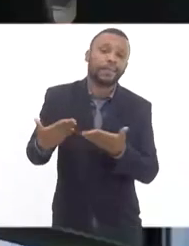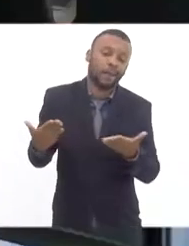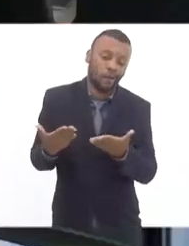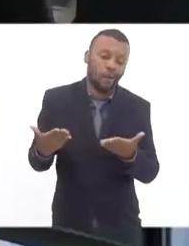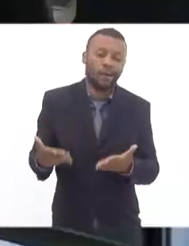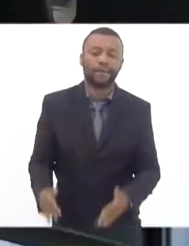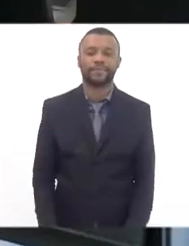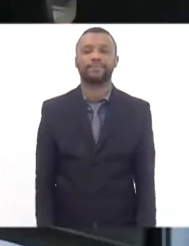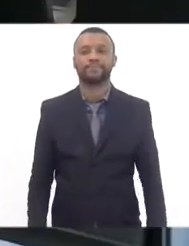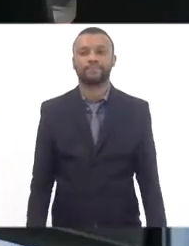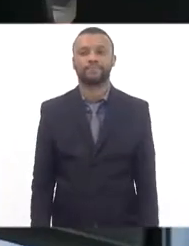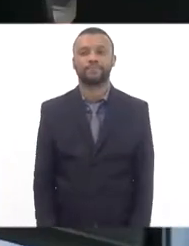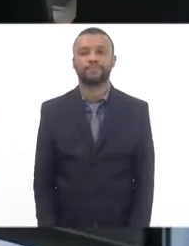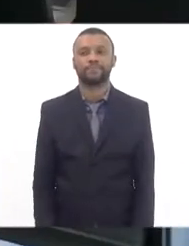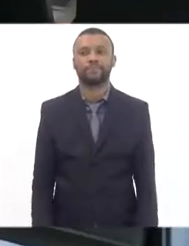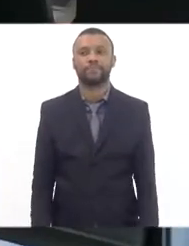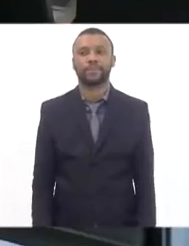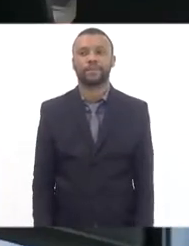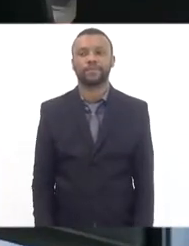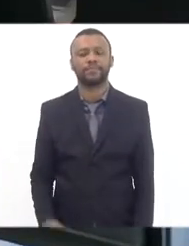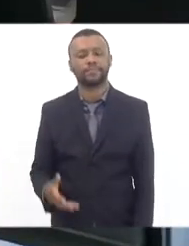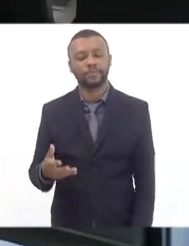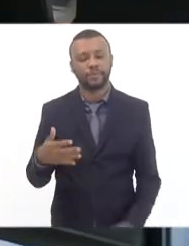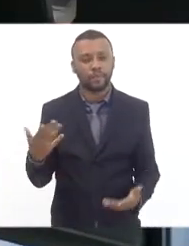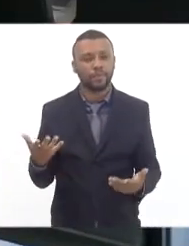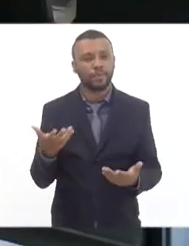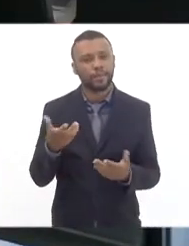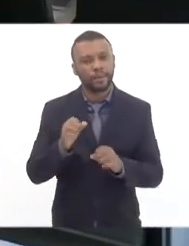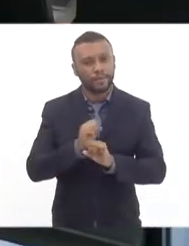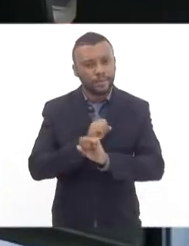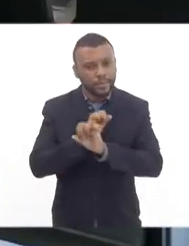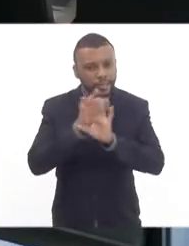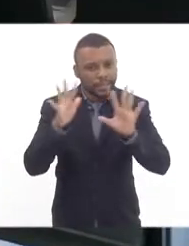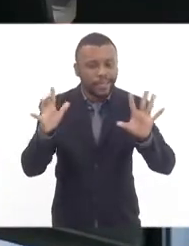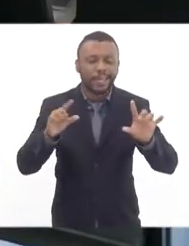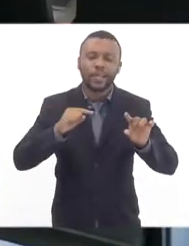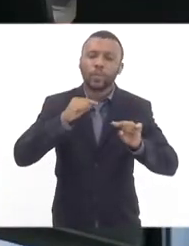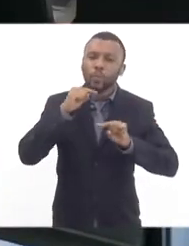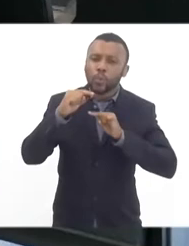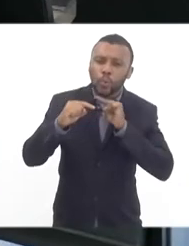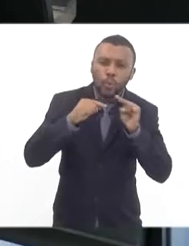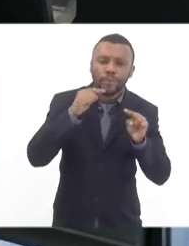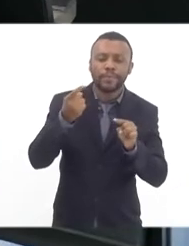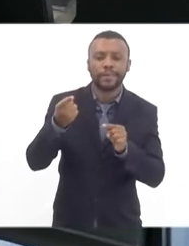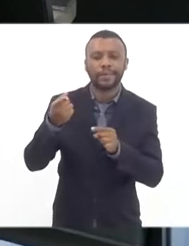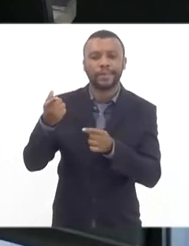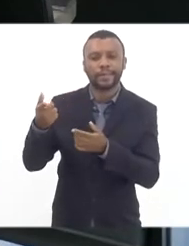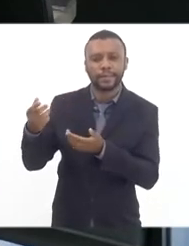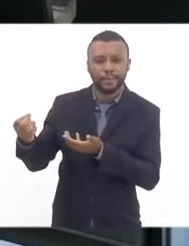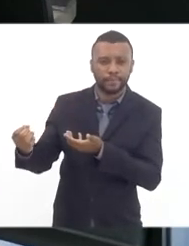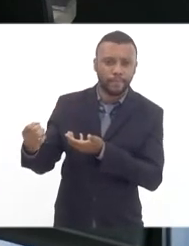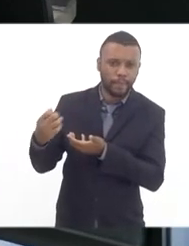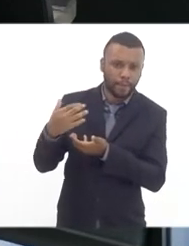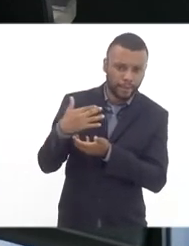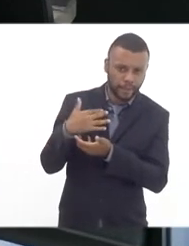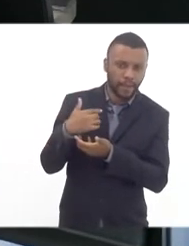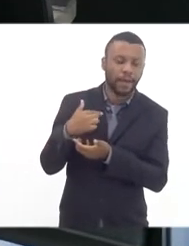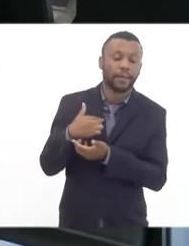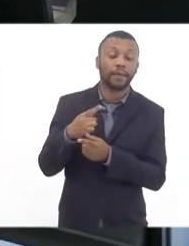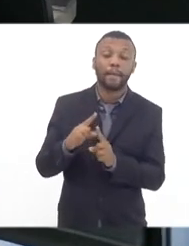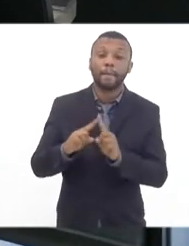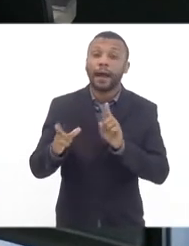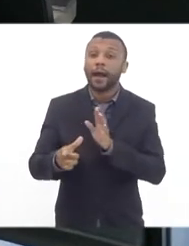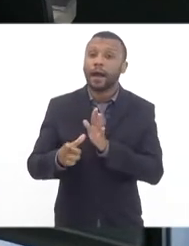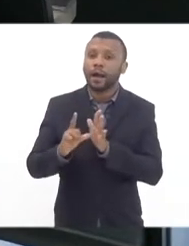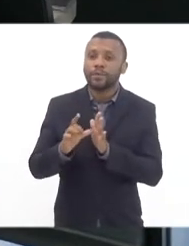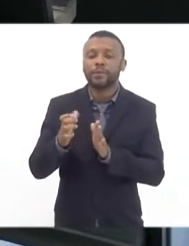Eu gostaria só de esclarecer algumas dúvidas que passaram aqui, mas antes... Porém,